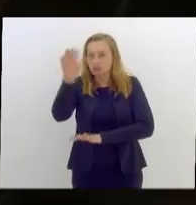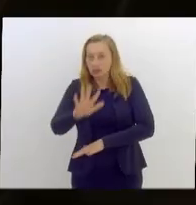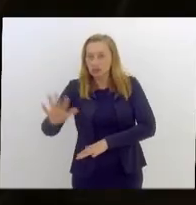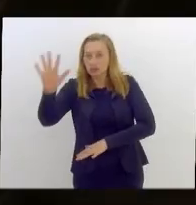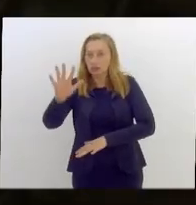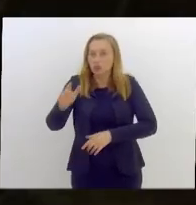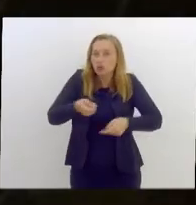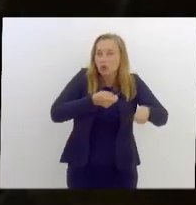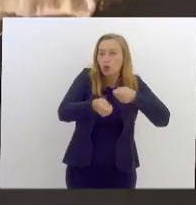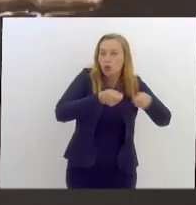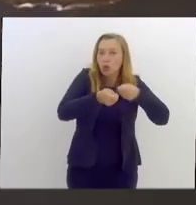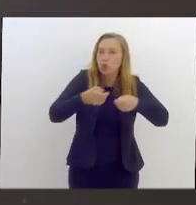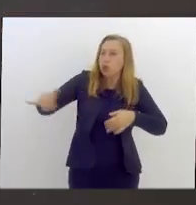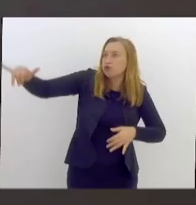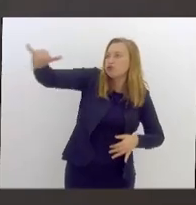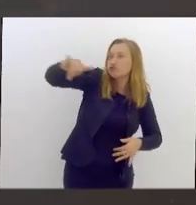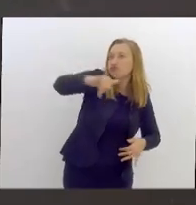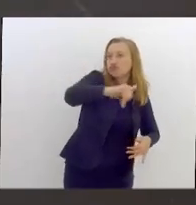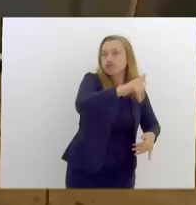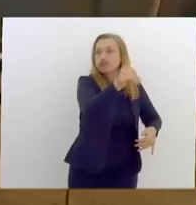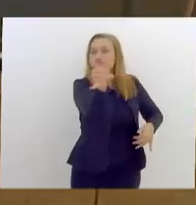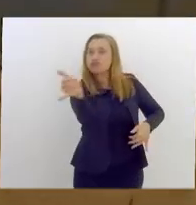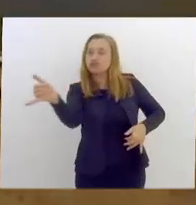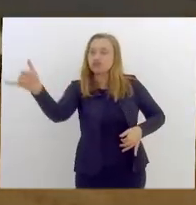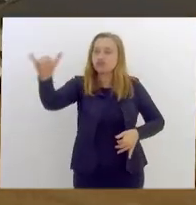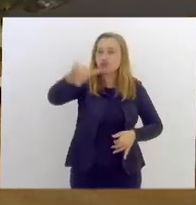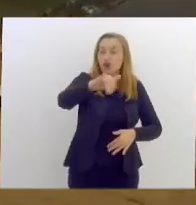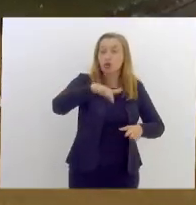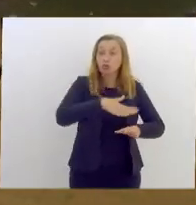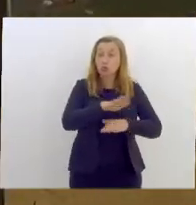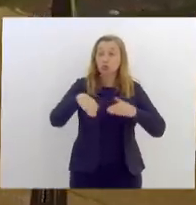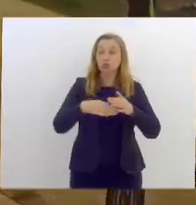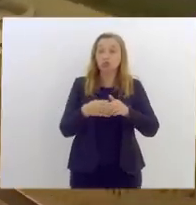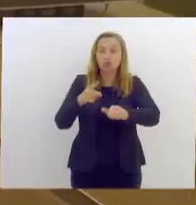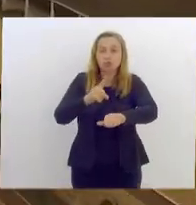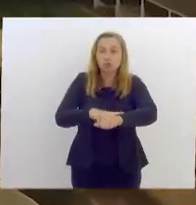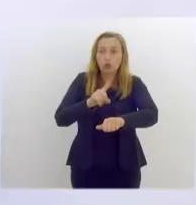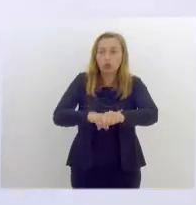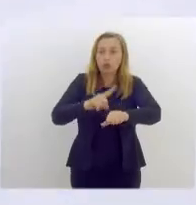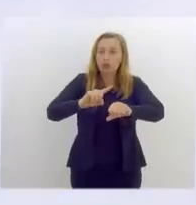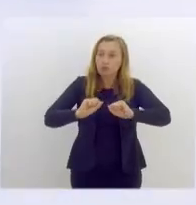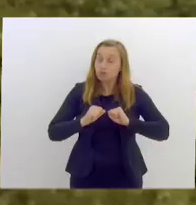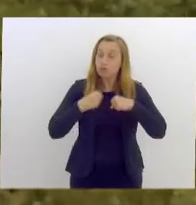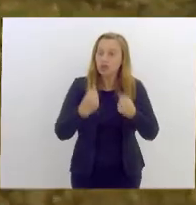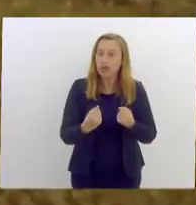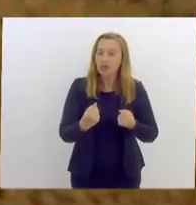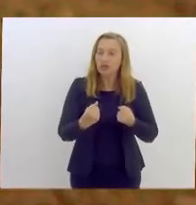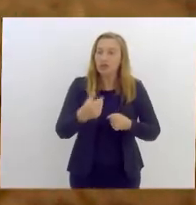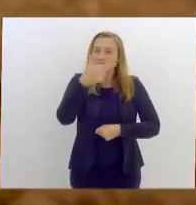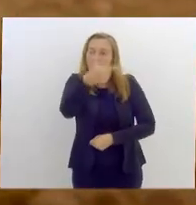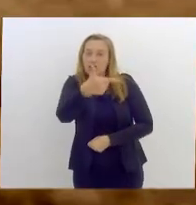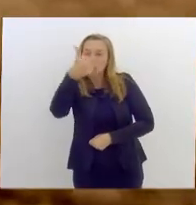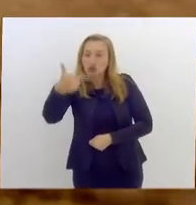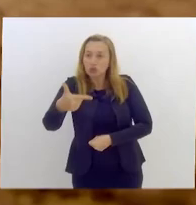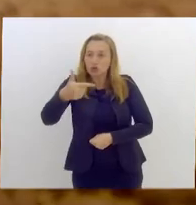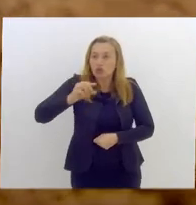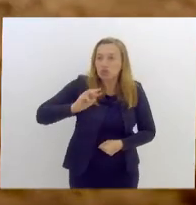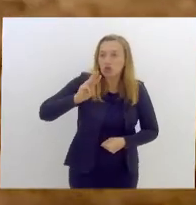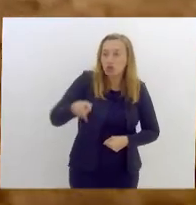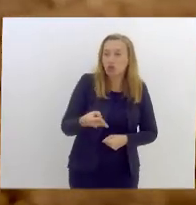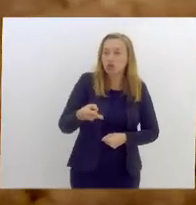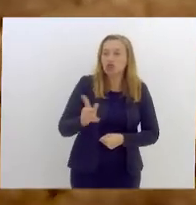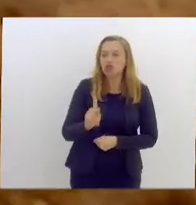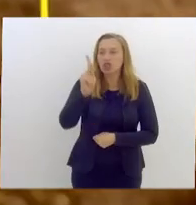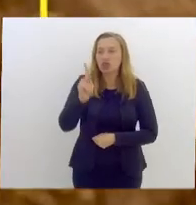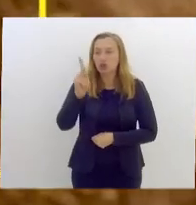controla o espaço aéreo e que está a todo instante defendendo os 22 milhões de